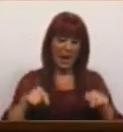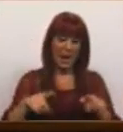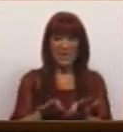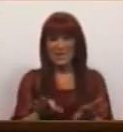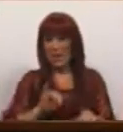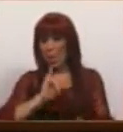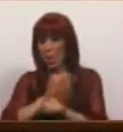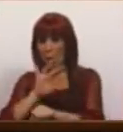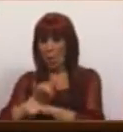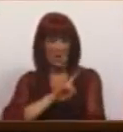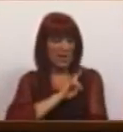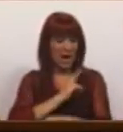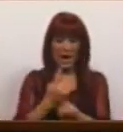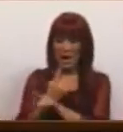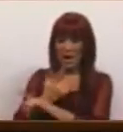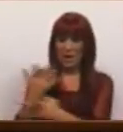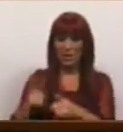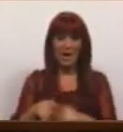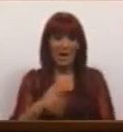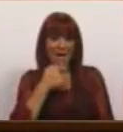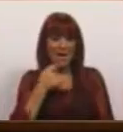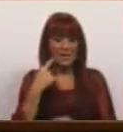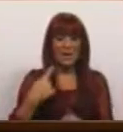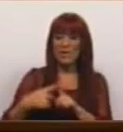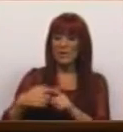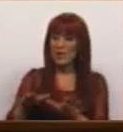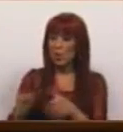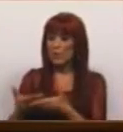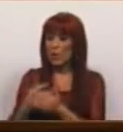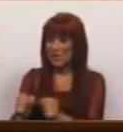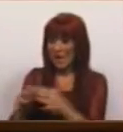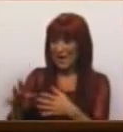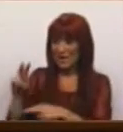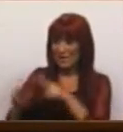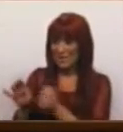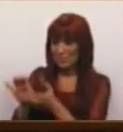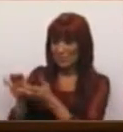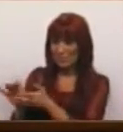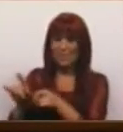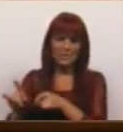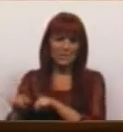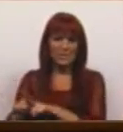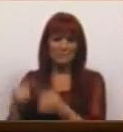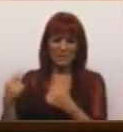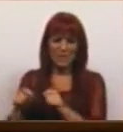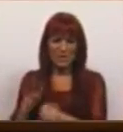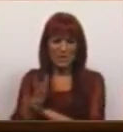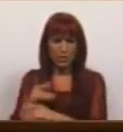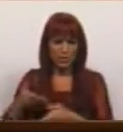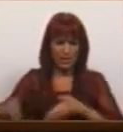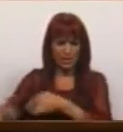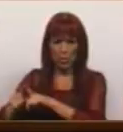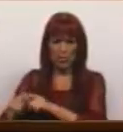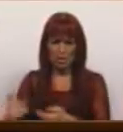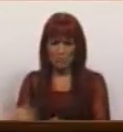tal como tantas outras privatizações, apenas beneficiou os grandes grupos económicos e financeiros que passaram a deter setores